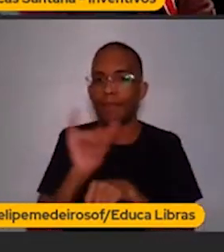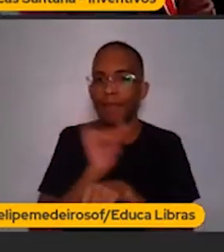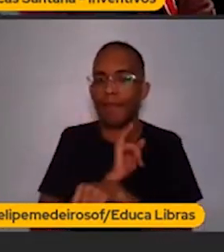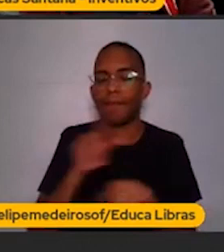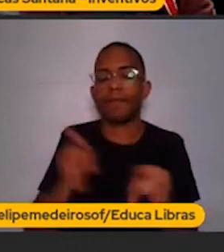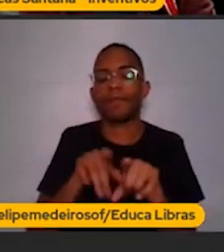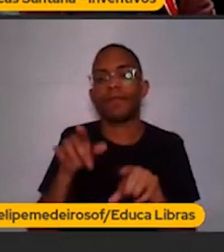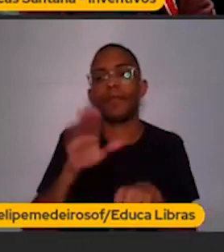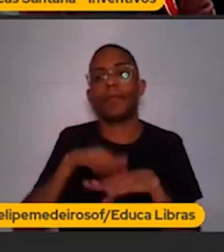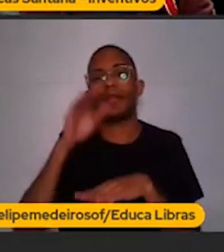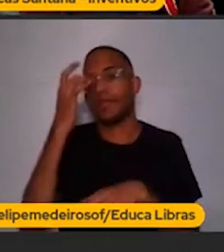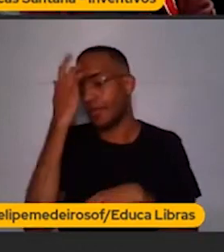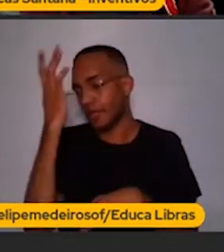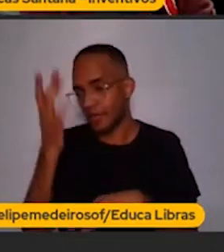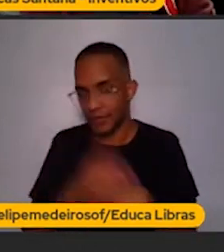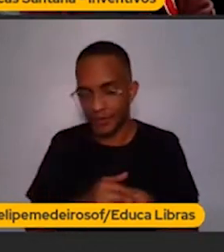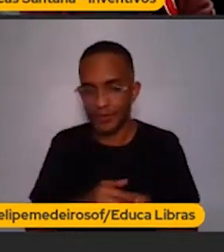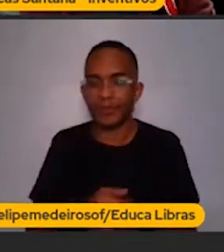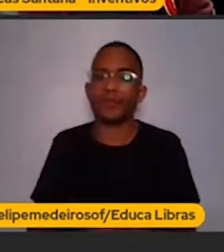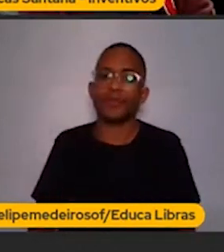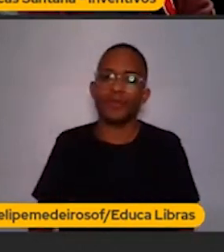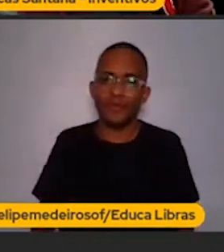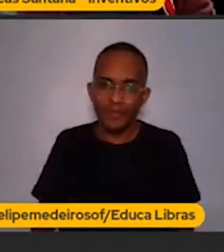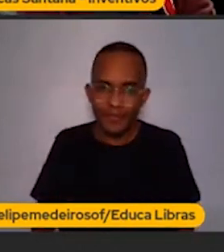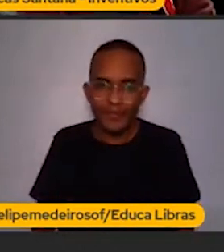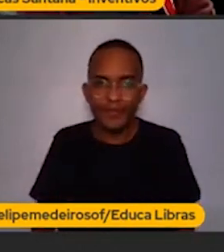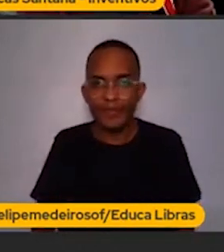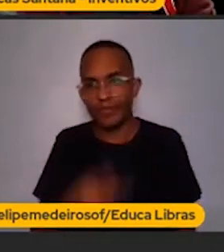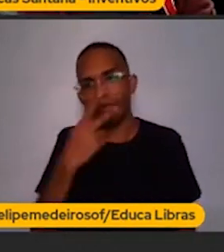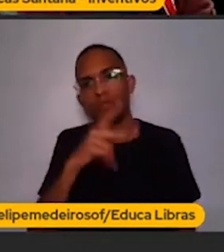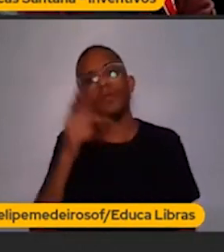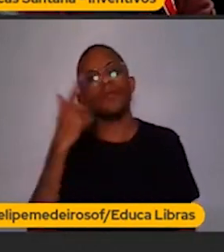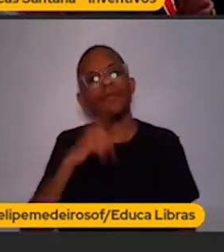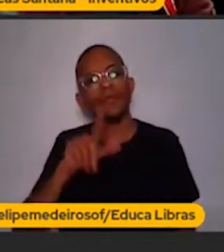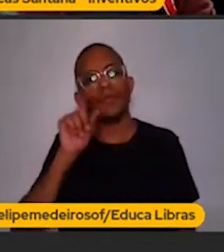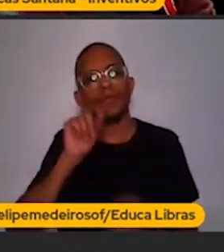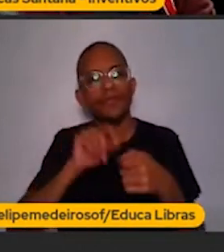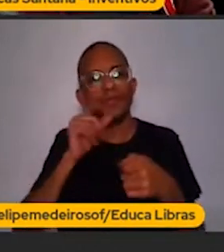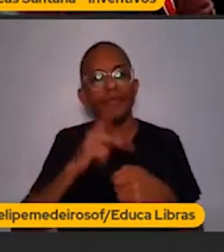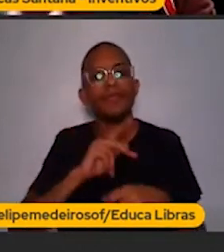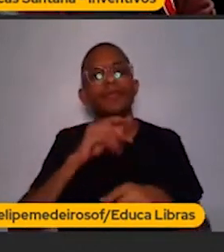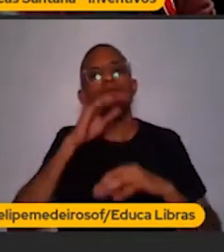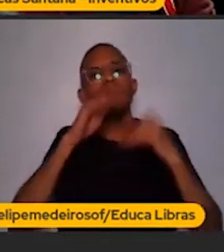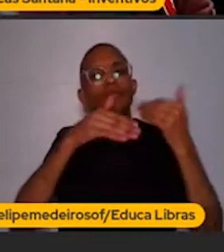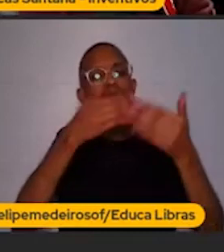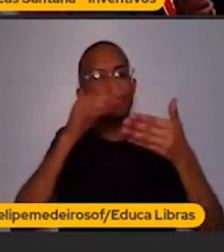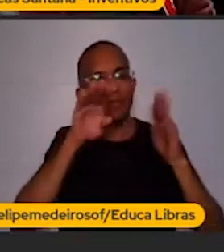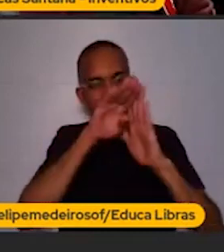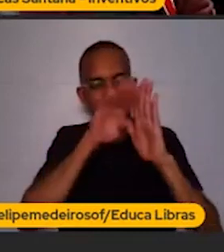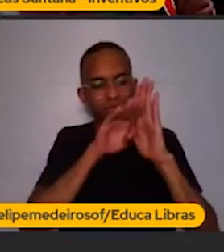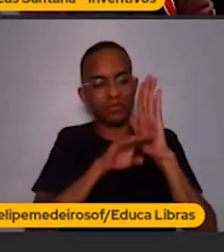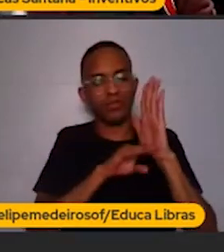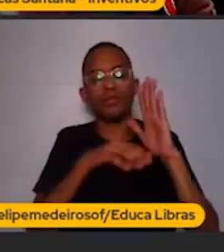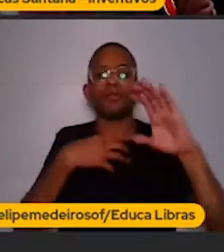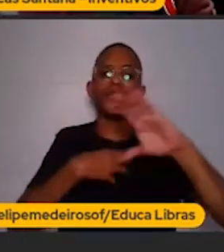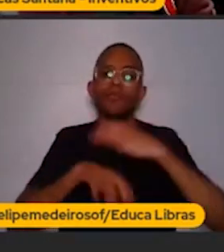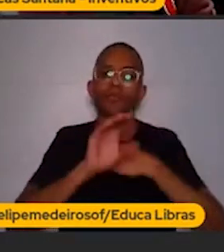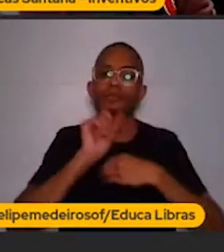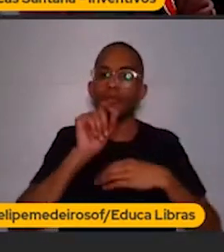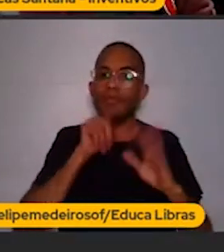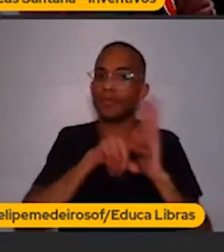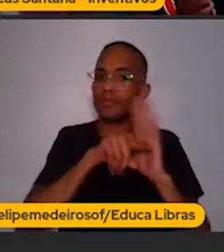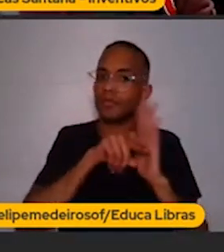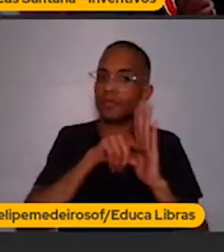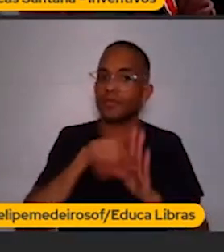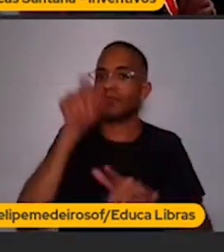mais fácil para que você consiga fazer esse processo do mapa de empatia, que é o gerador de personas. Ele é um site que